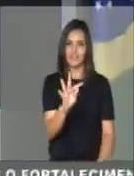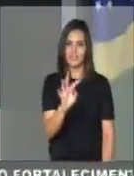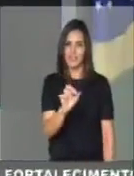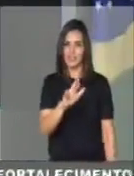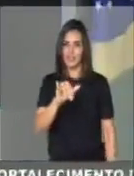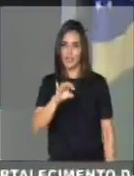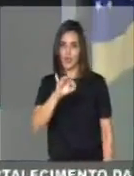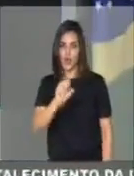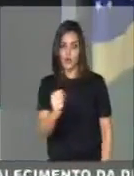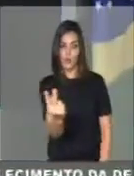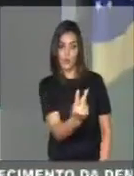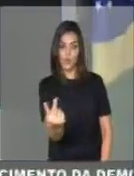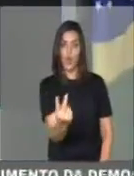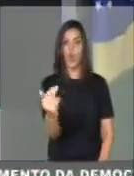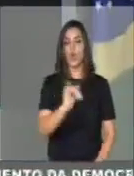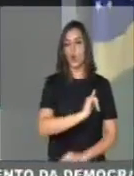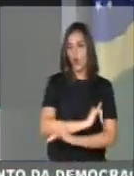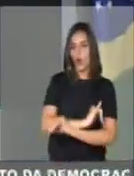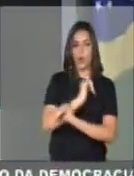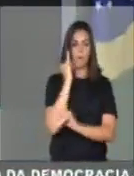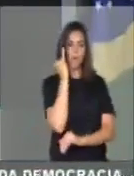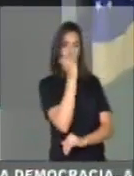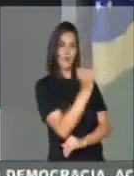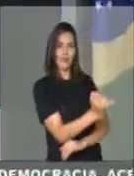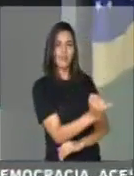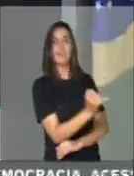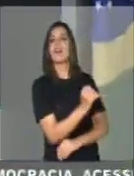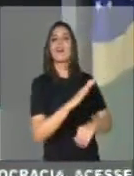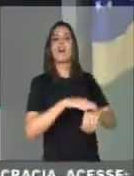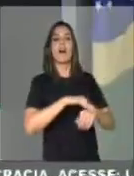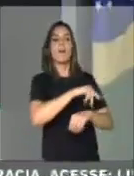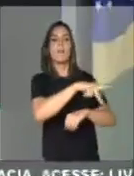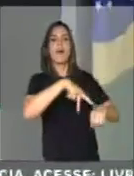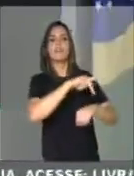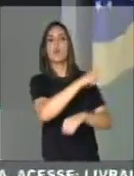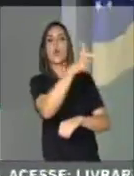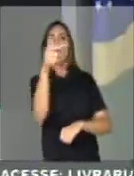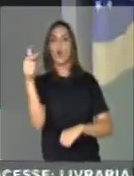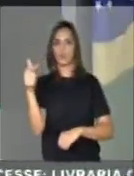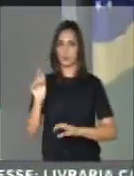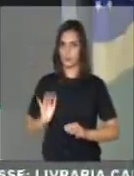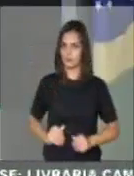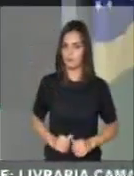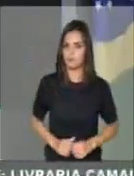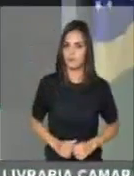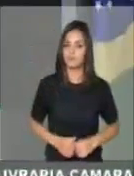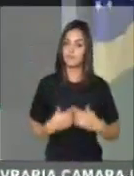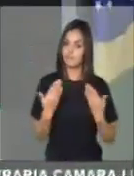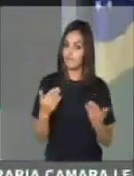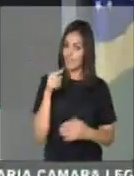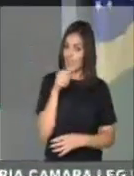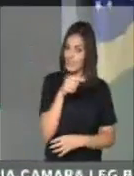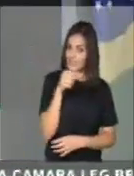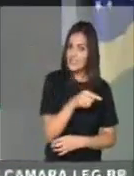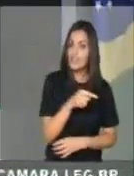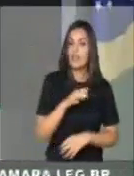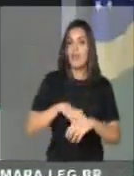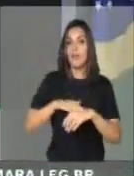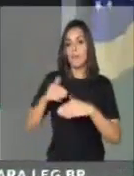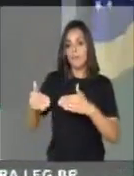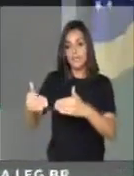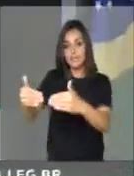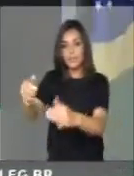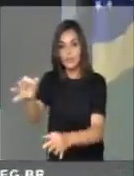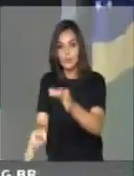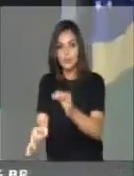a comunicação da designação nacional a outros países. Neste caso, o Ministério